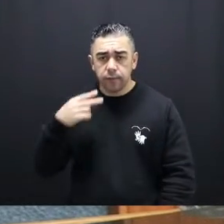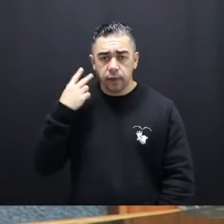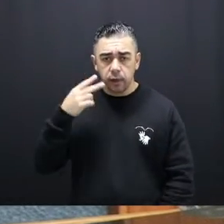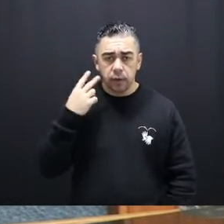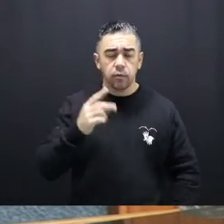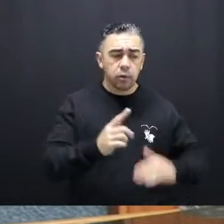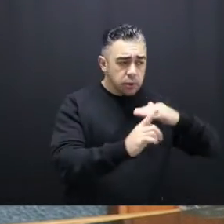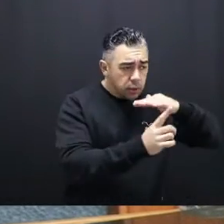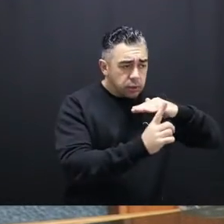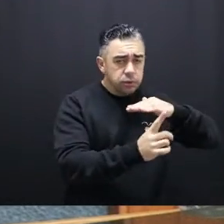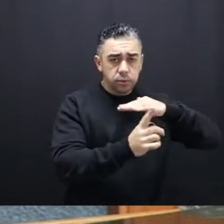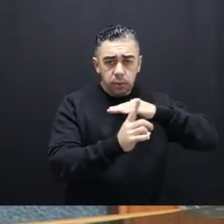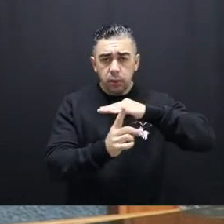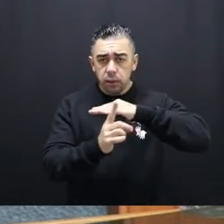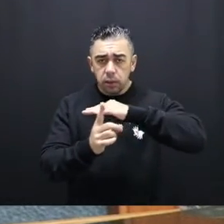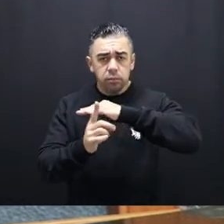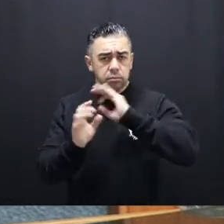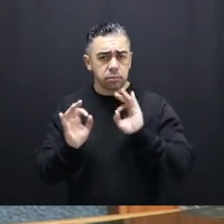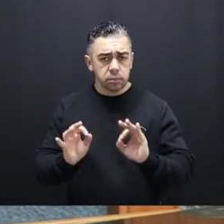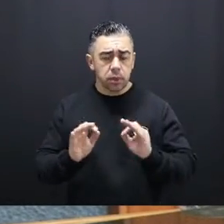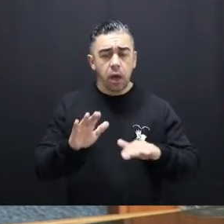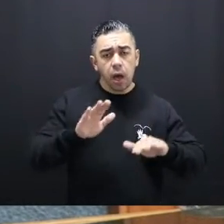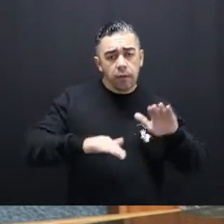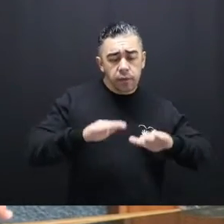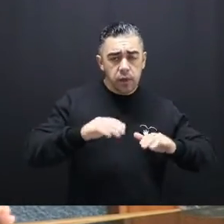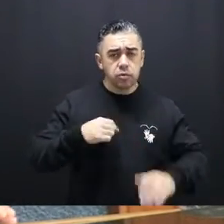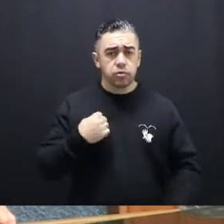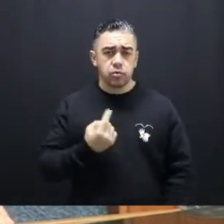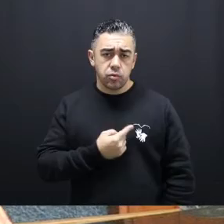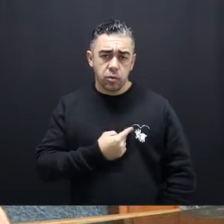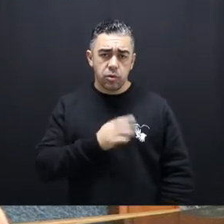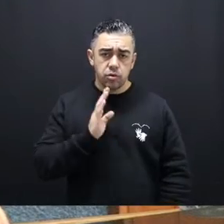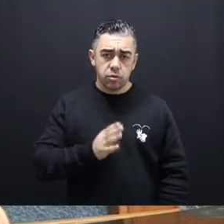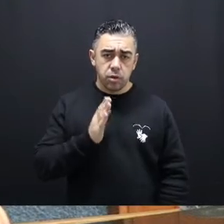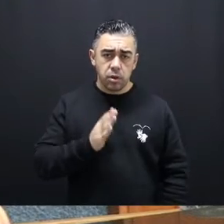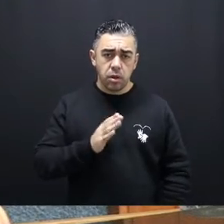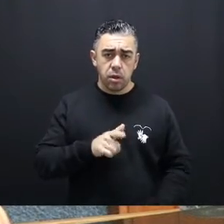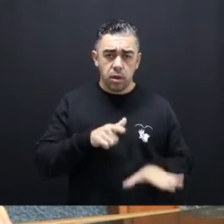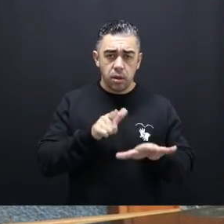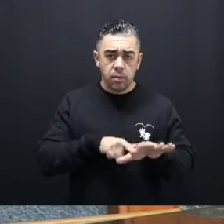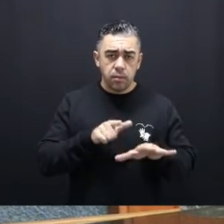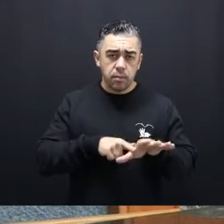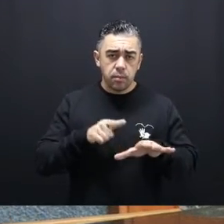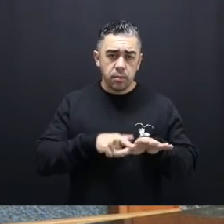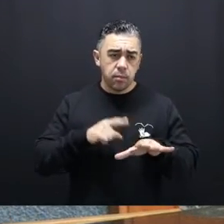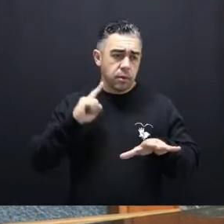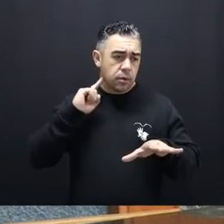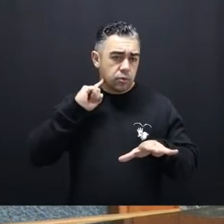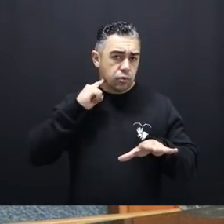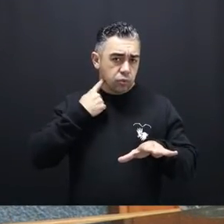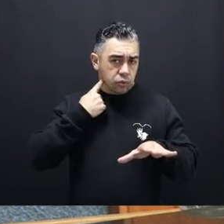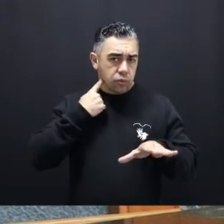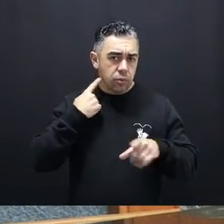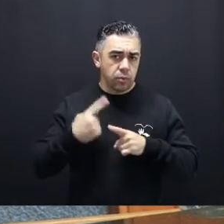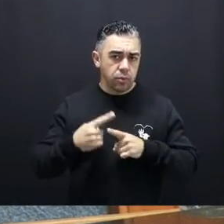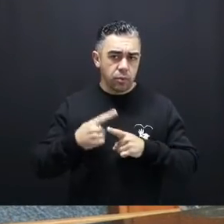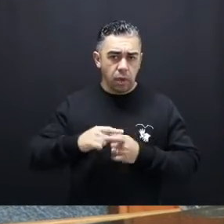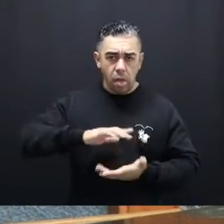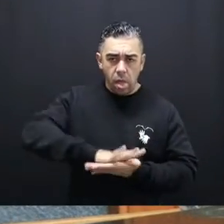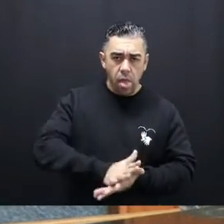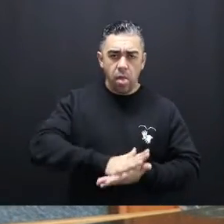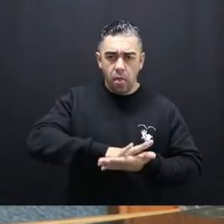e às vezes nós da aqueles vereadores que estão com o pé sujo até hoje que mataram Barro lá hein em